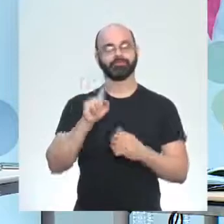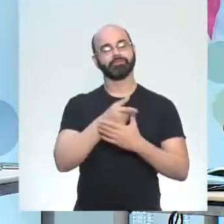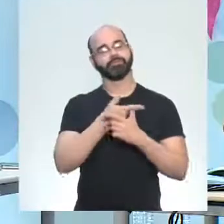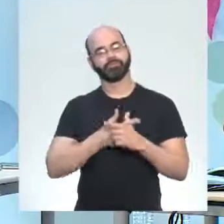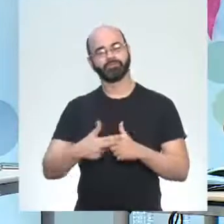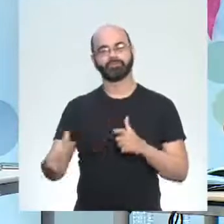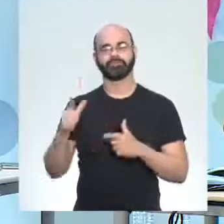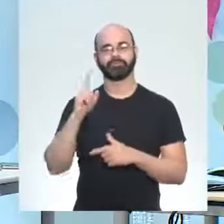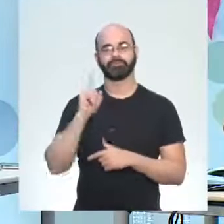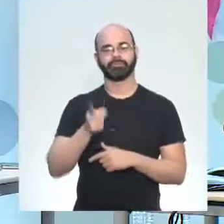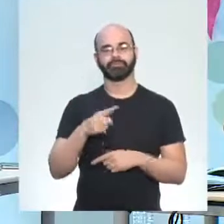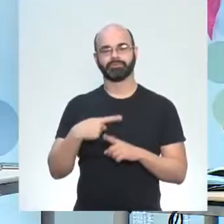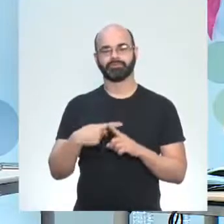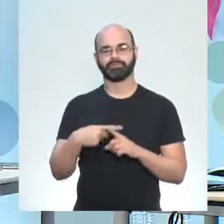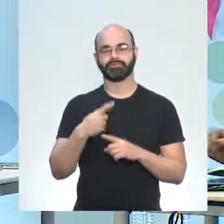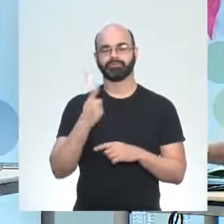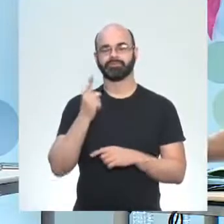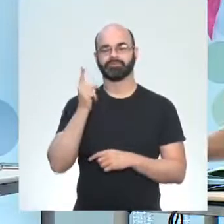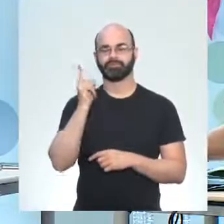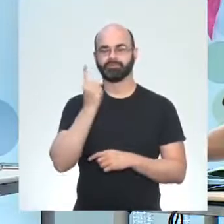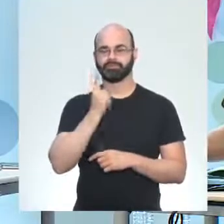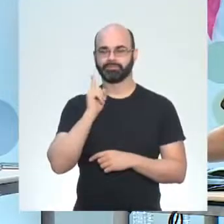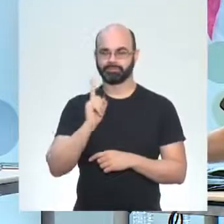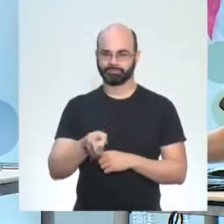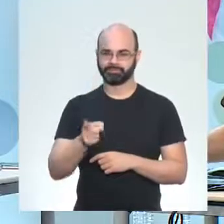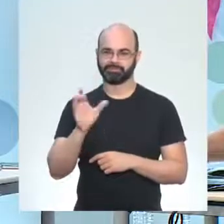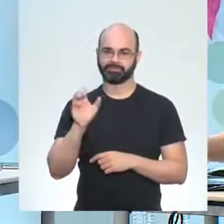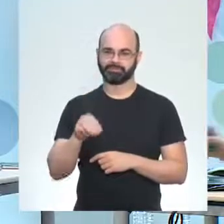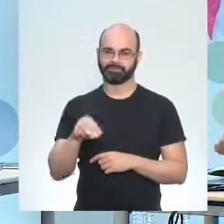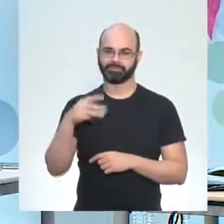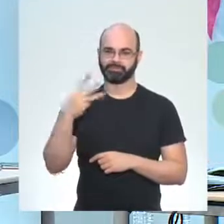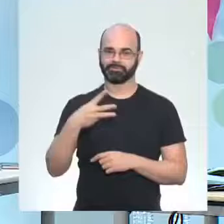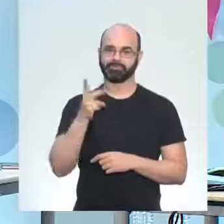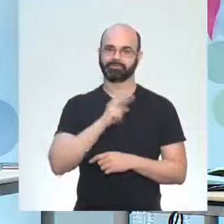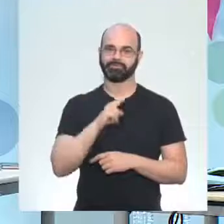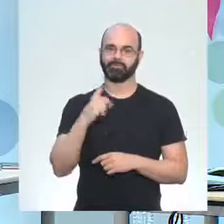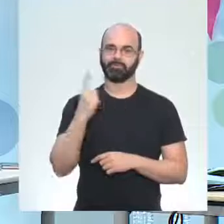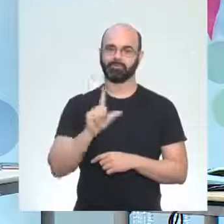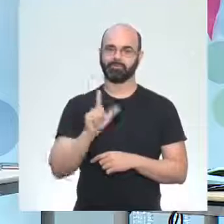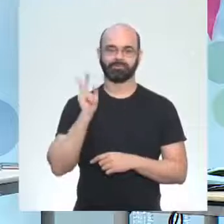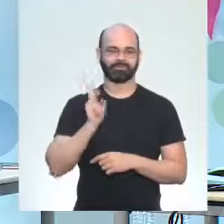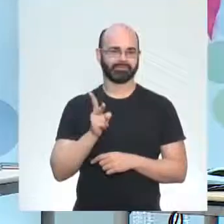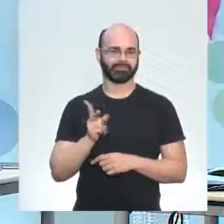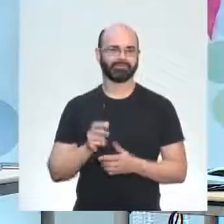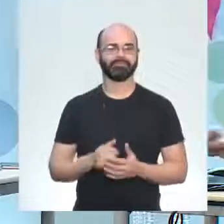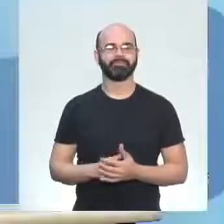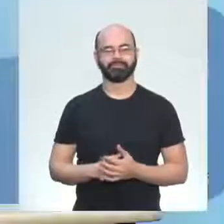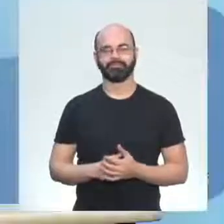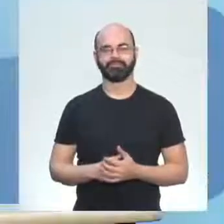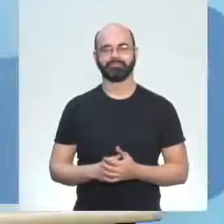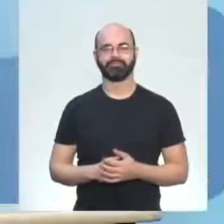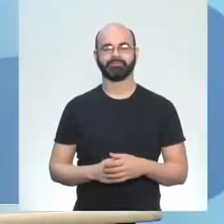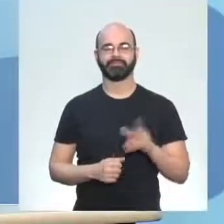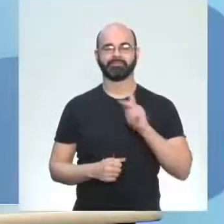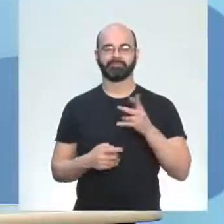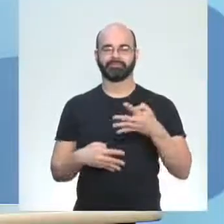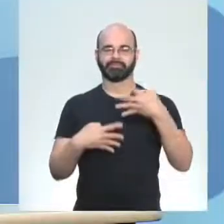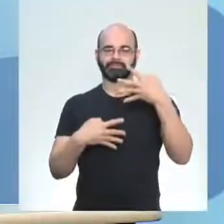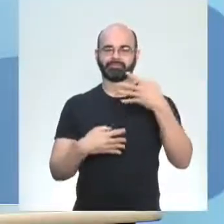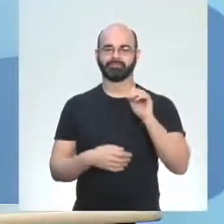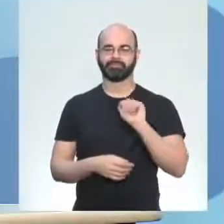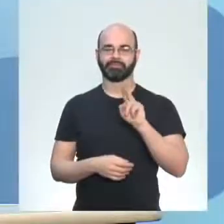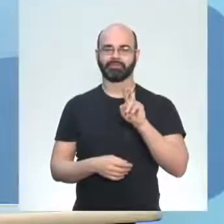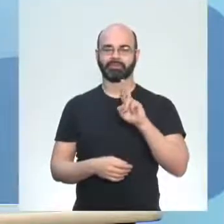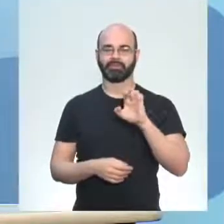Porque cada 1000 centímetros cúbicos é igual a 1 litro, certo? Então, vamos lá. Pode A falar. professora Áurea colocou uma ideia muito legal,